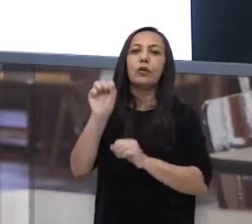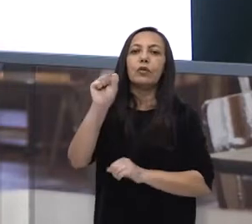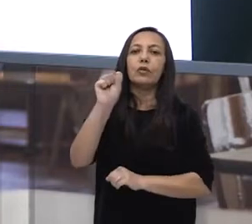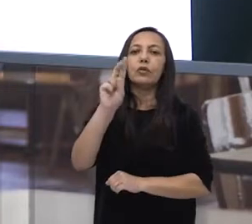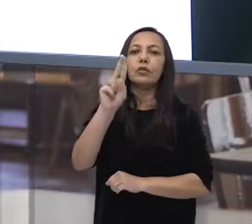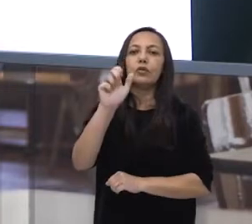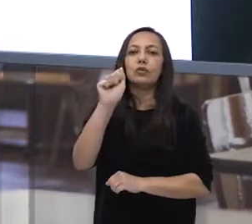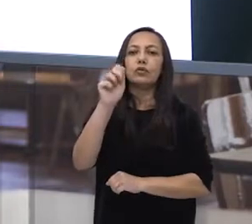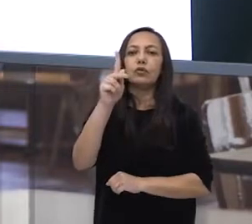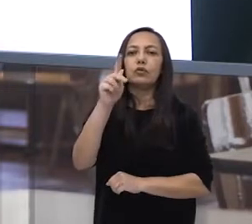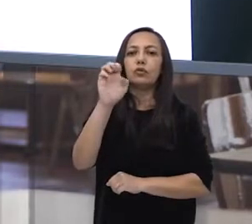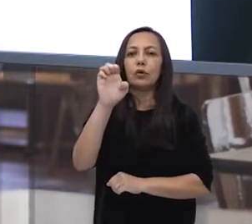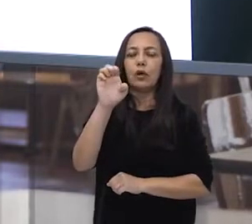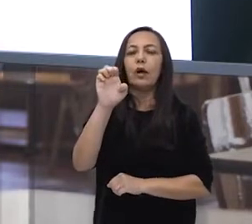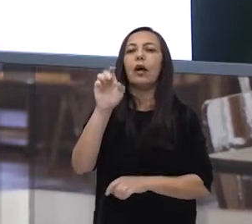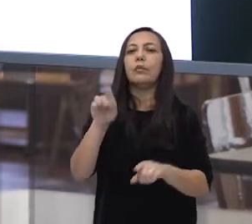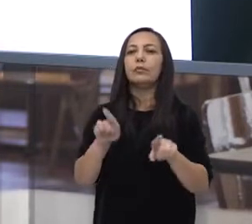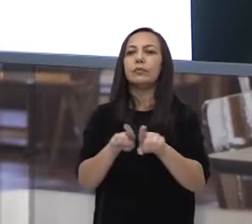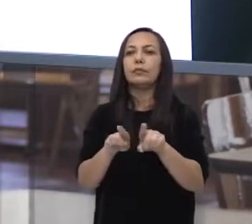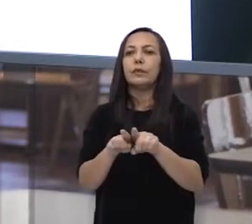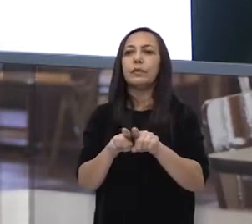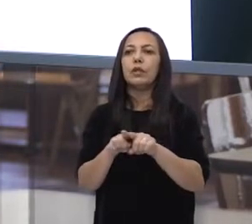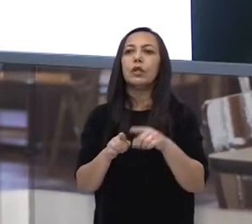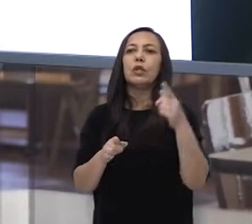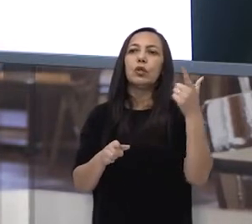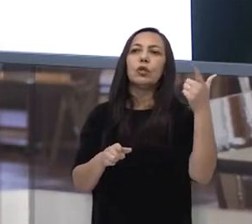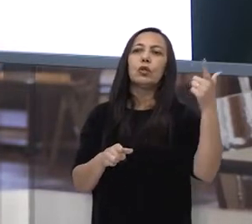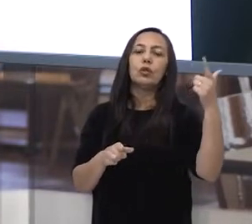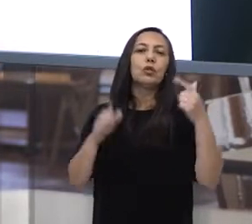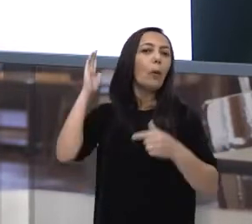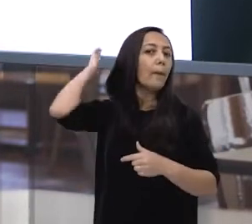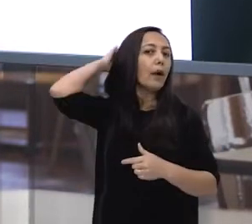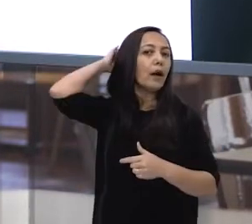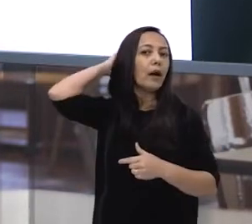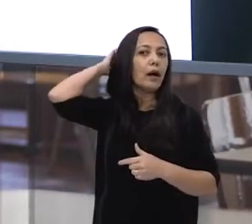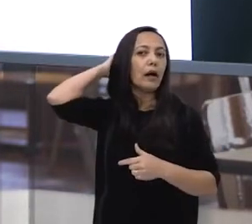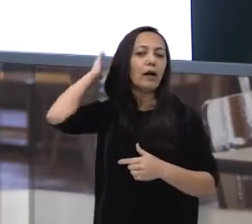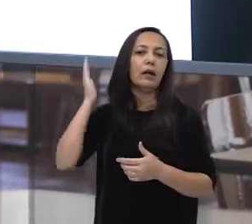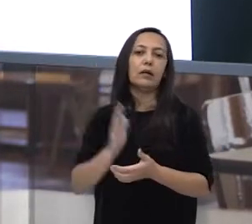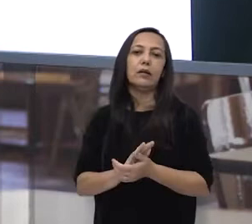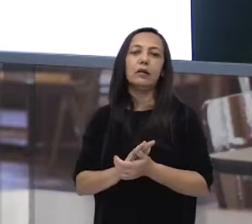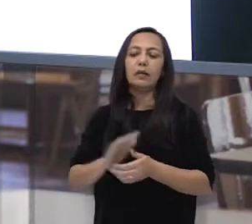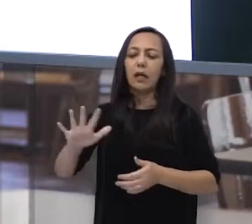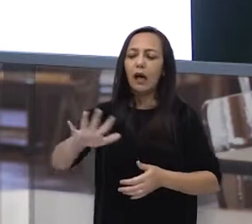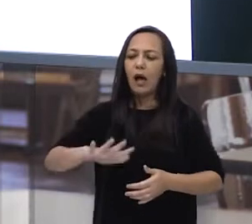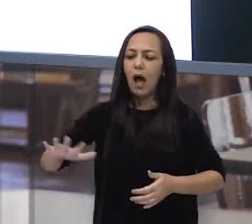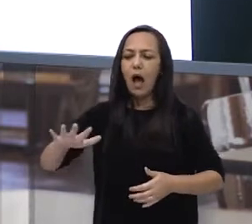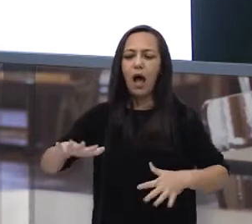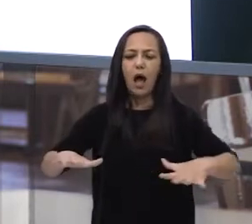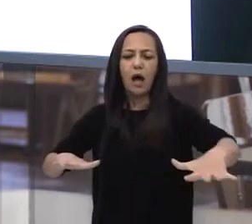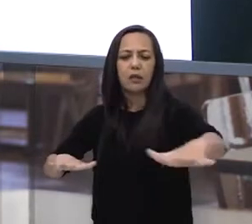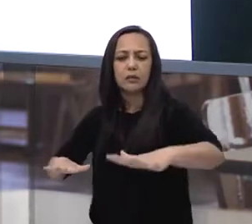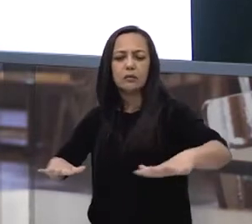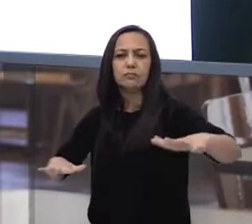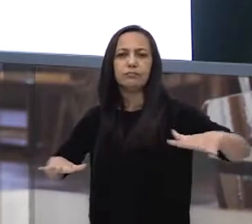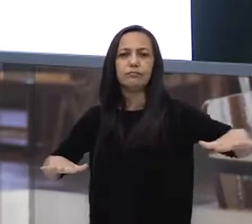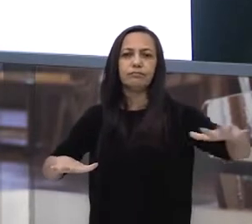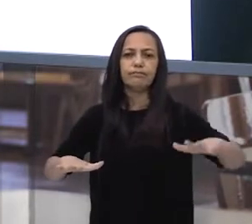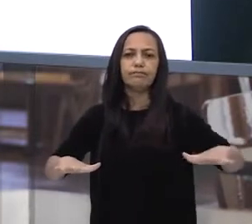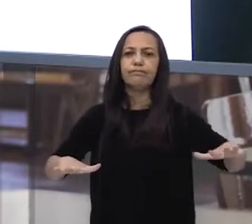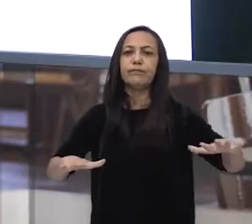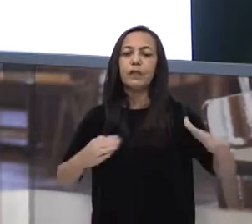e o porto do projeto Carajás, lá no Pará. Então, são áreas, né,